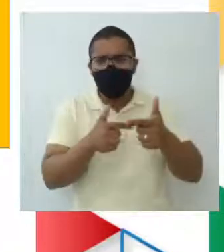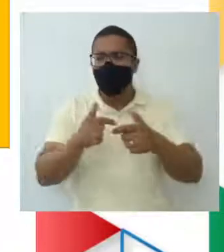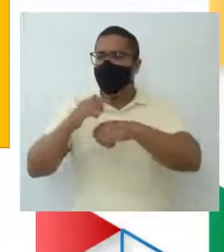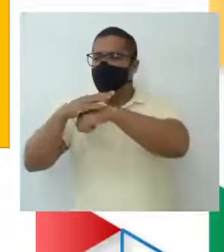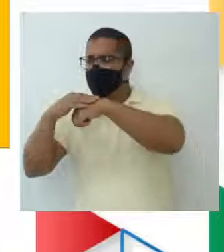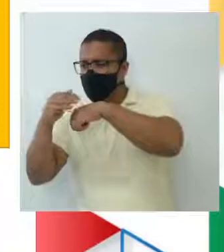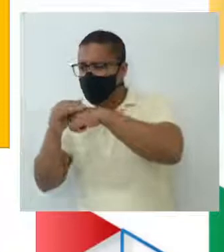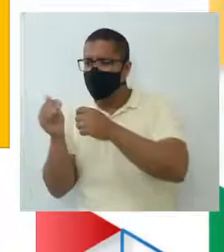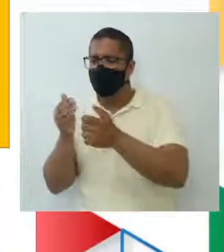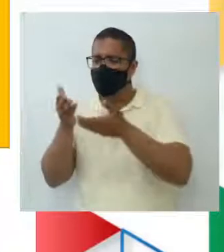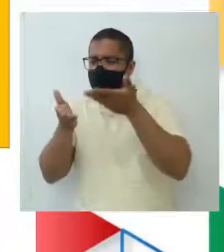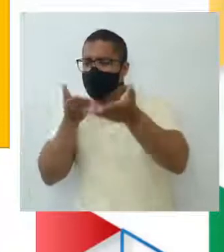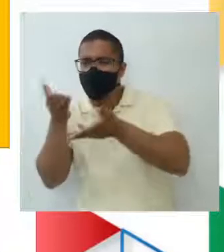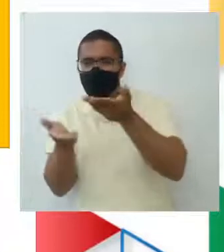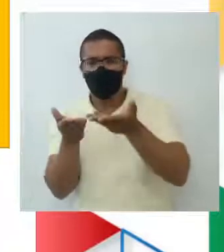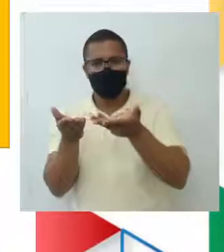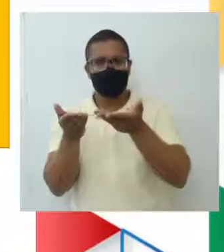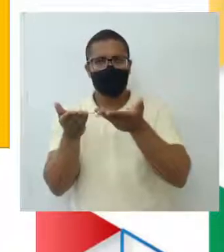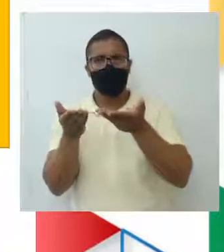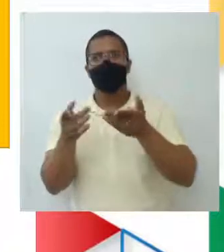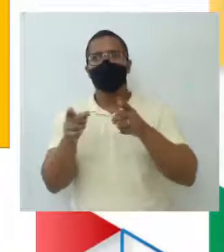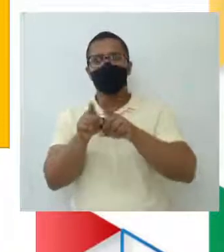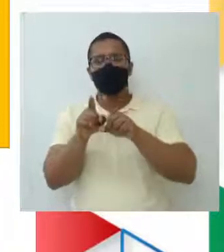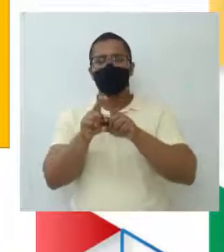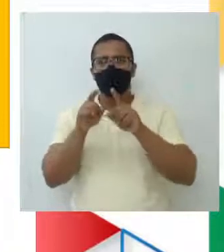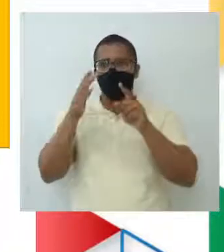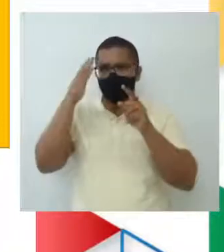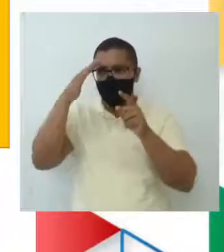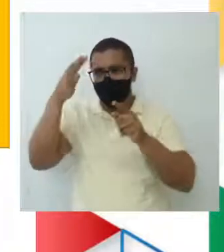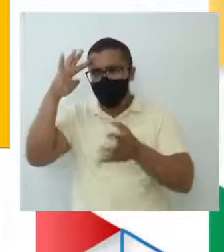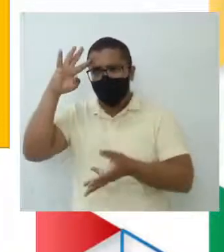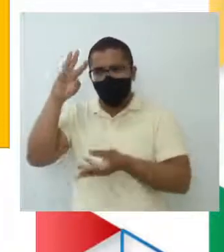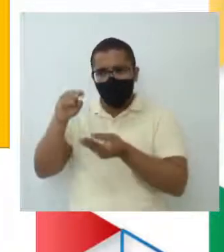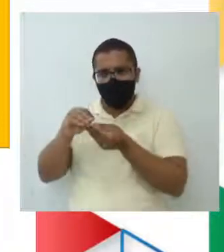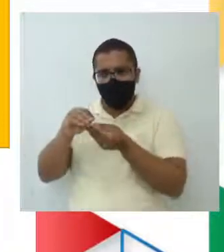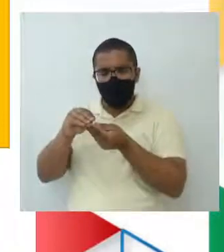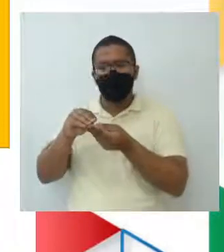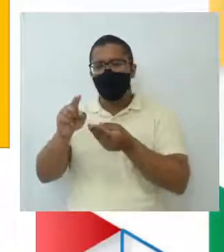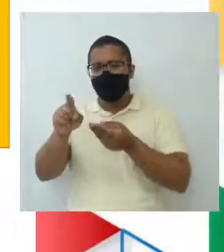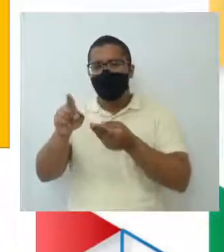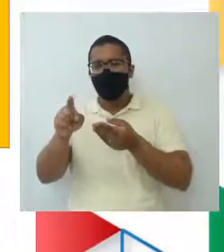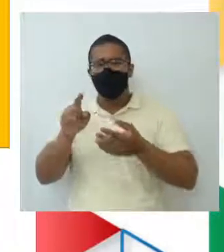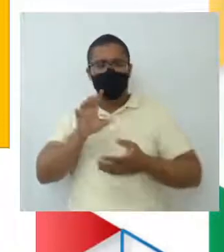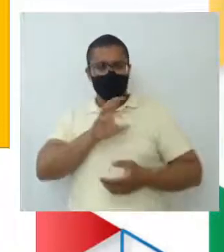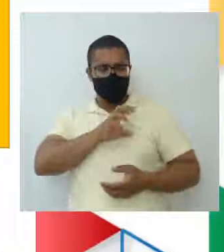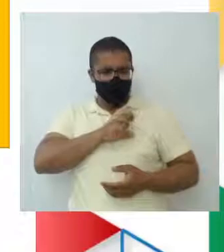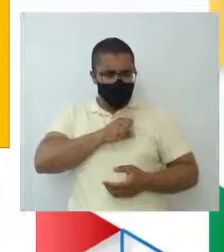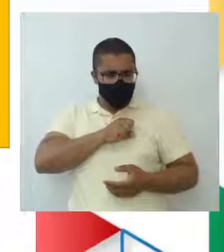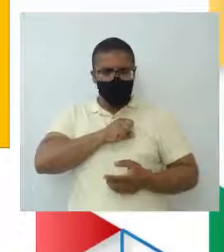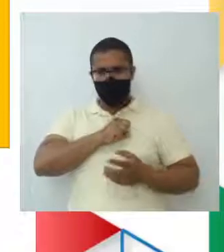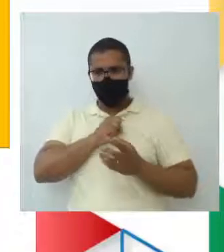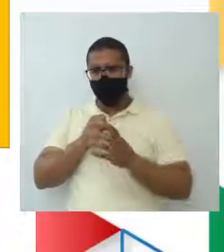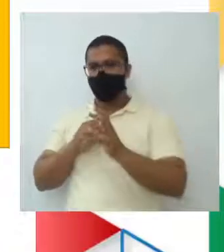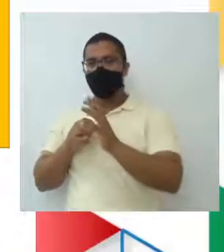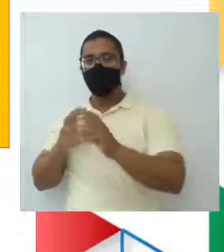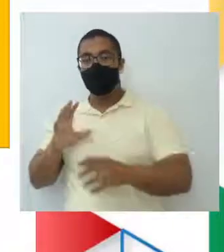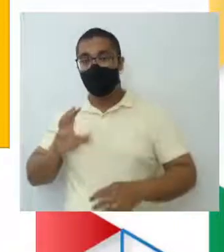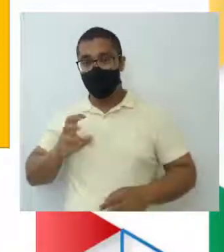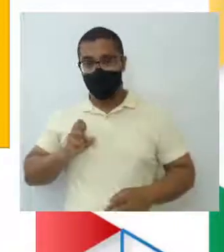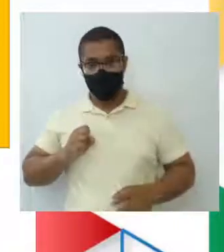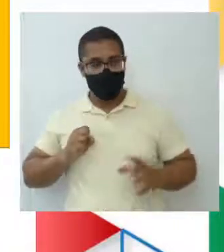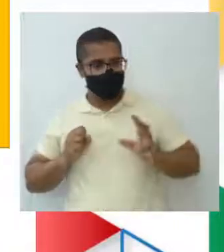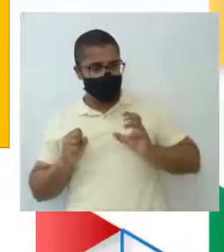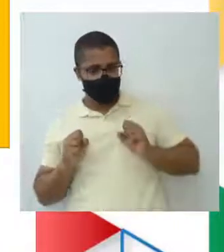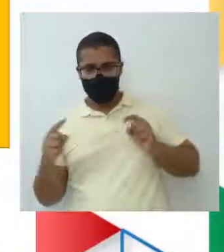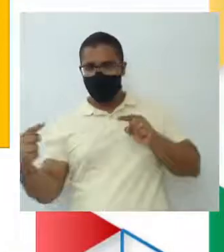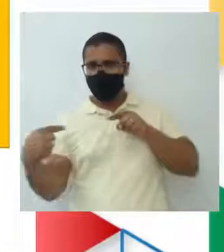consolado, compreender que ser compreendido, amar que ser amado, pois é dando que se recebe,